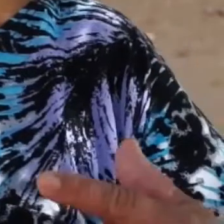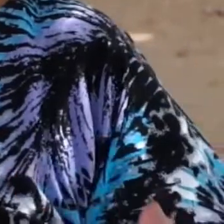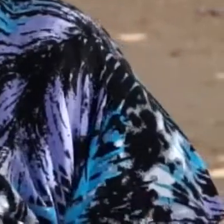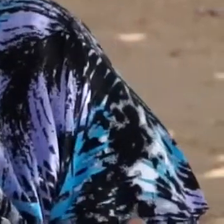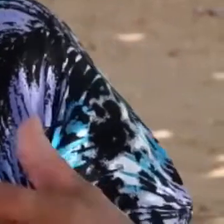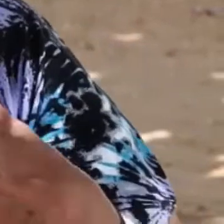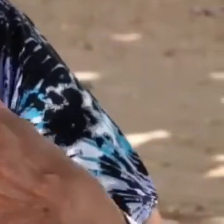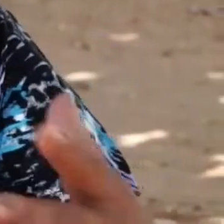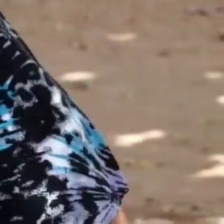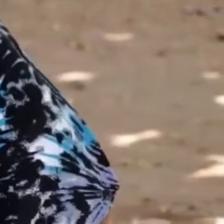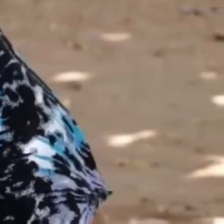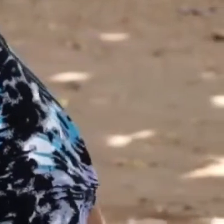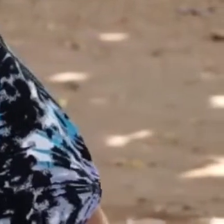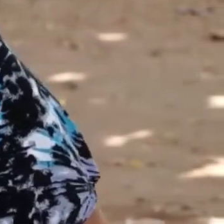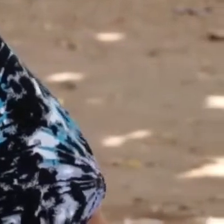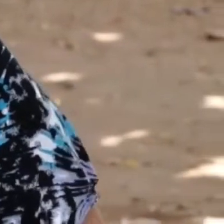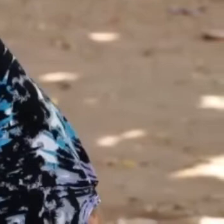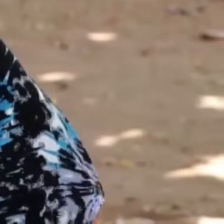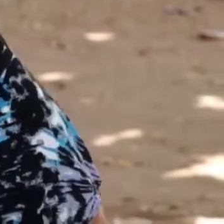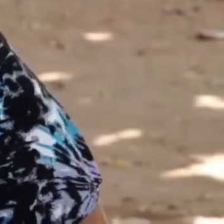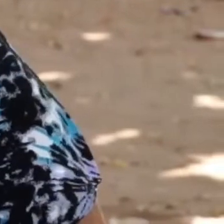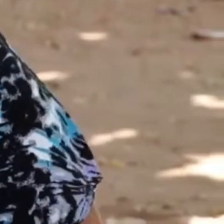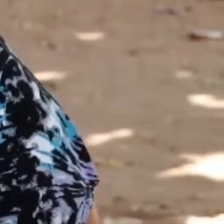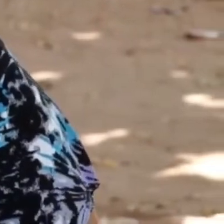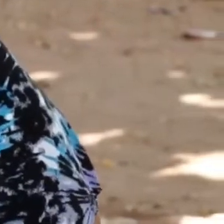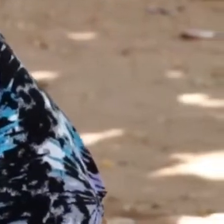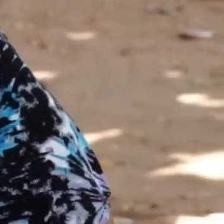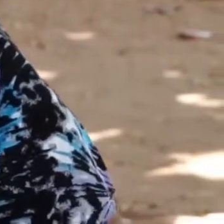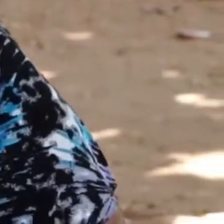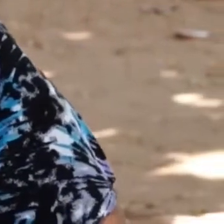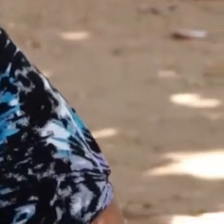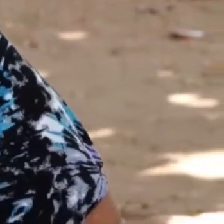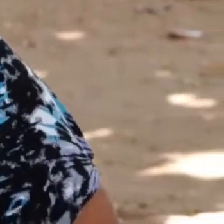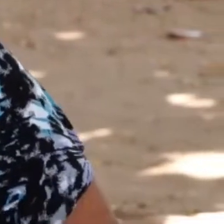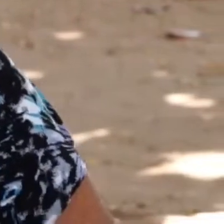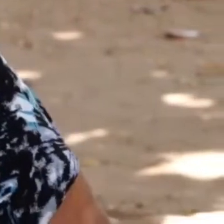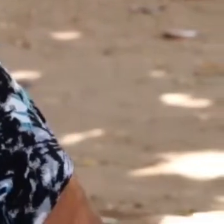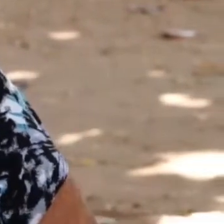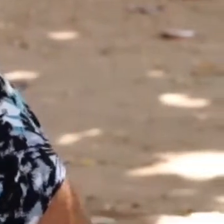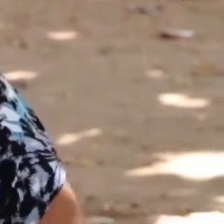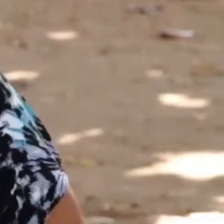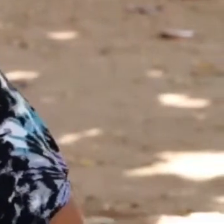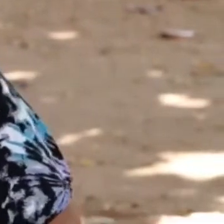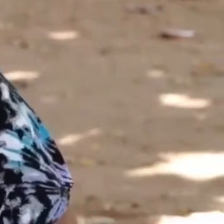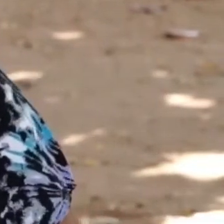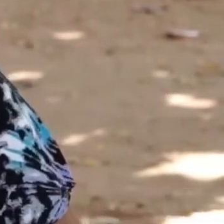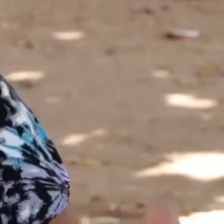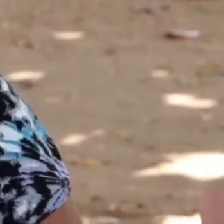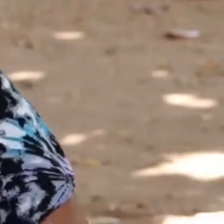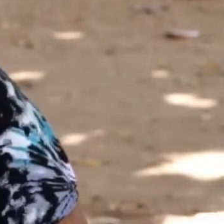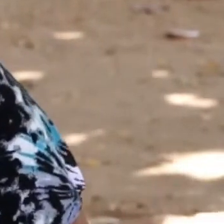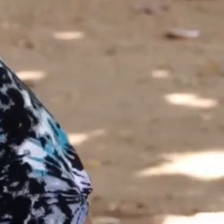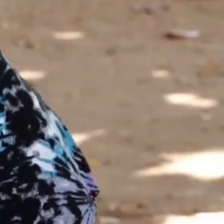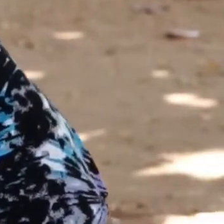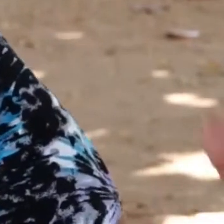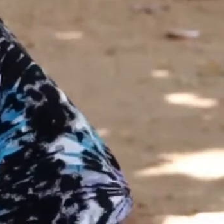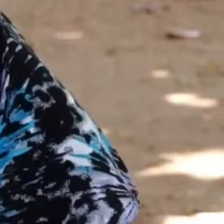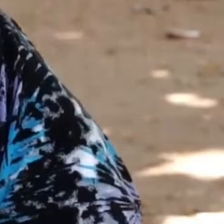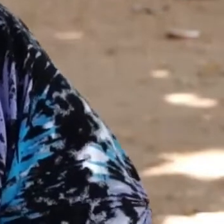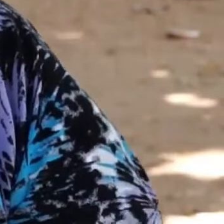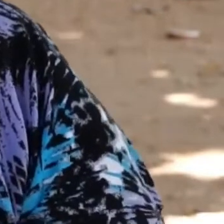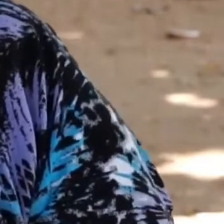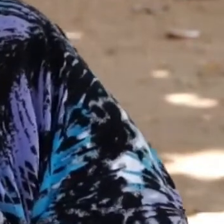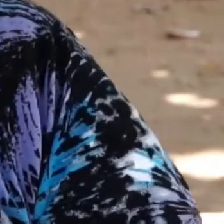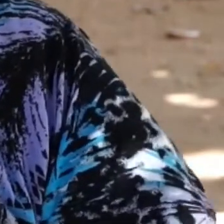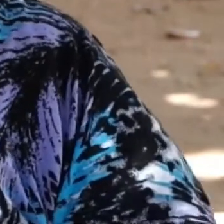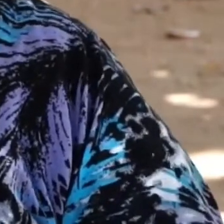É uma vida mais sofrível. A gente estamos aqui, tem que a gente viver na paz de Deus e dar conselho àqueles